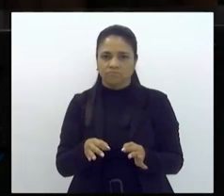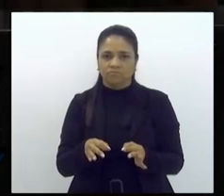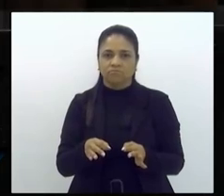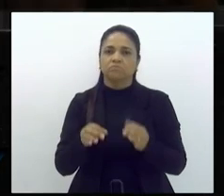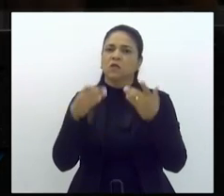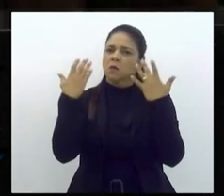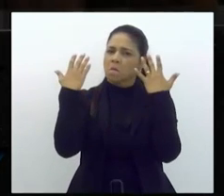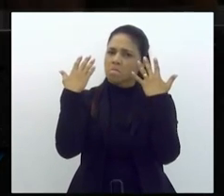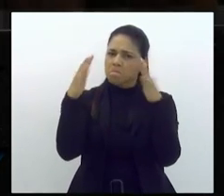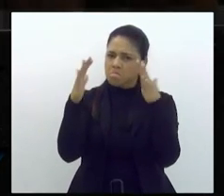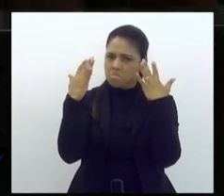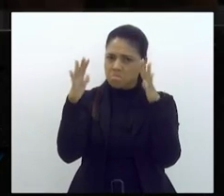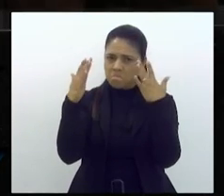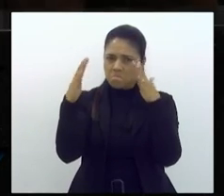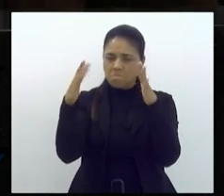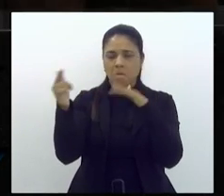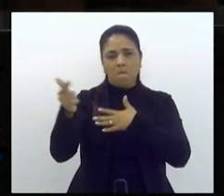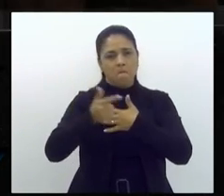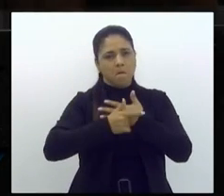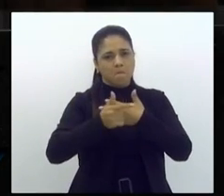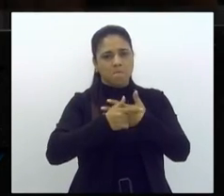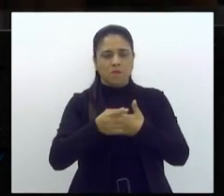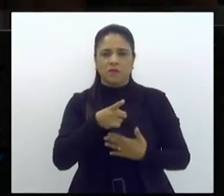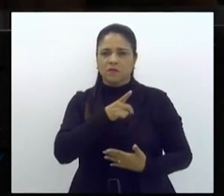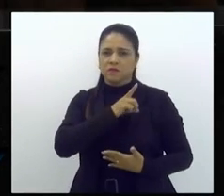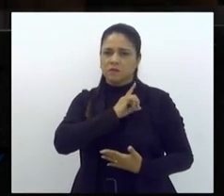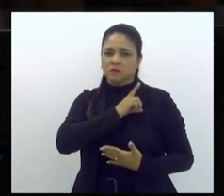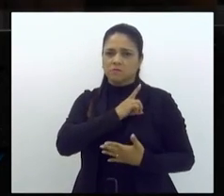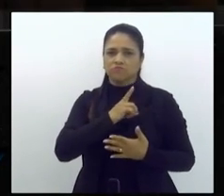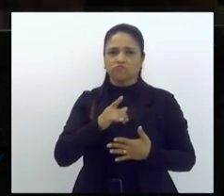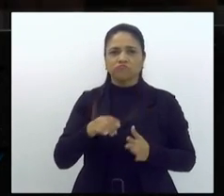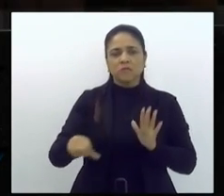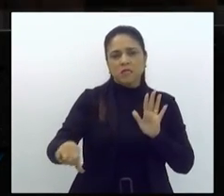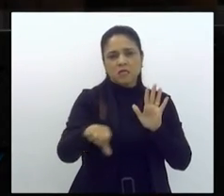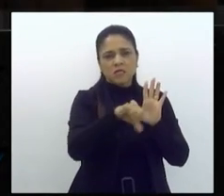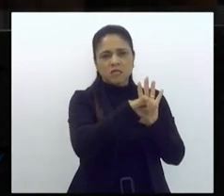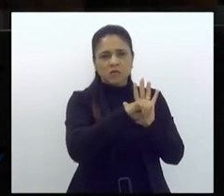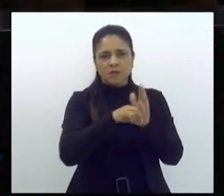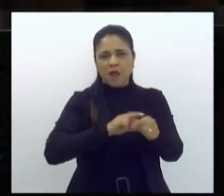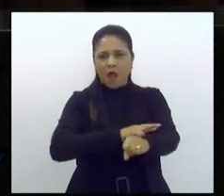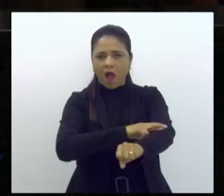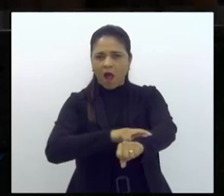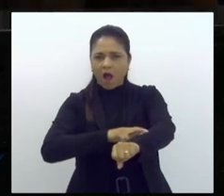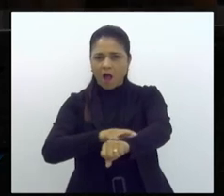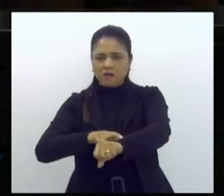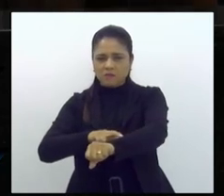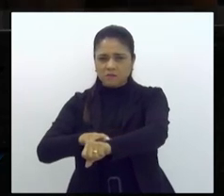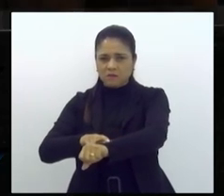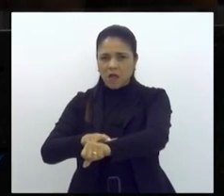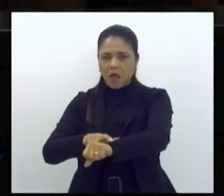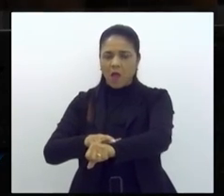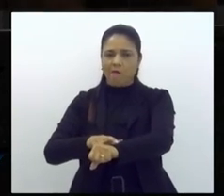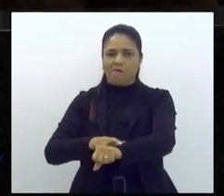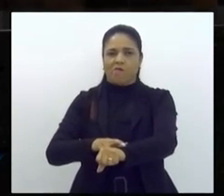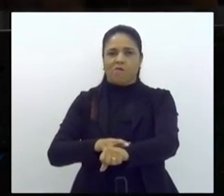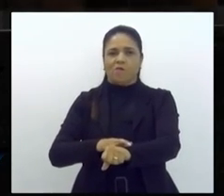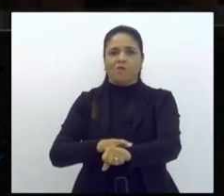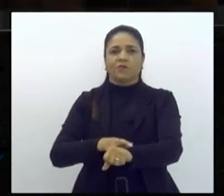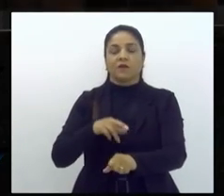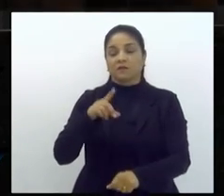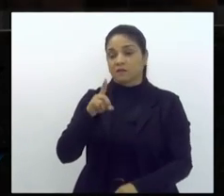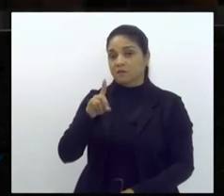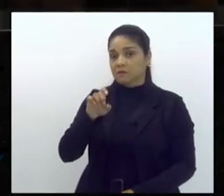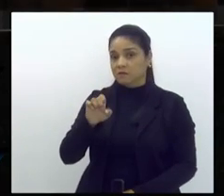parabenizar o papel da delegacia de crimes raciais e delitos de intolerância adecade onde